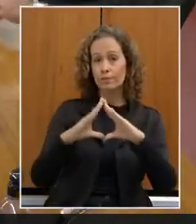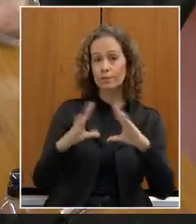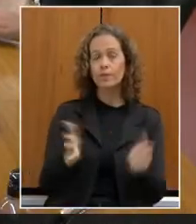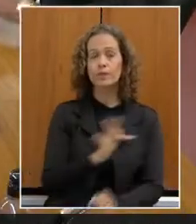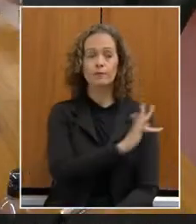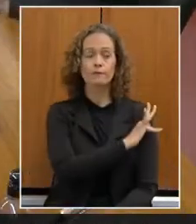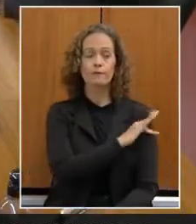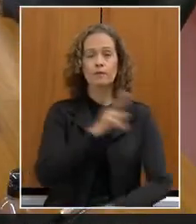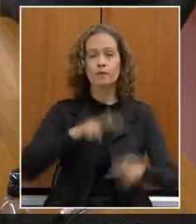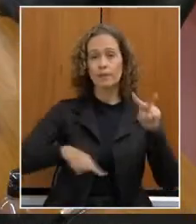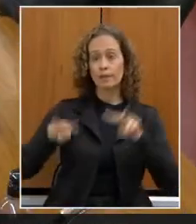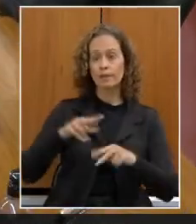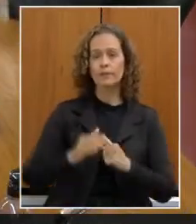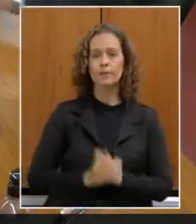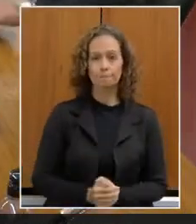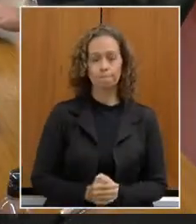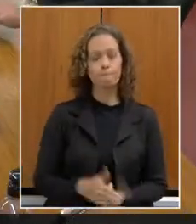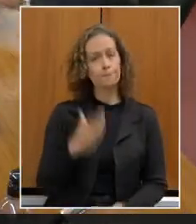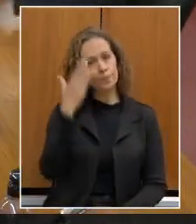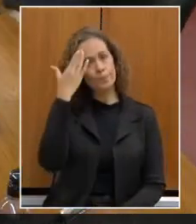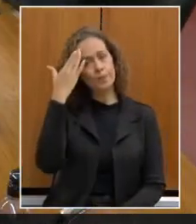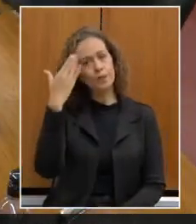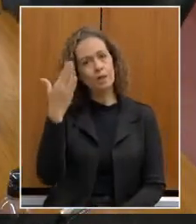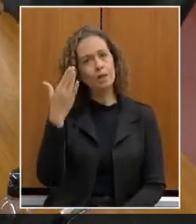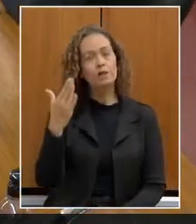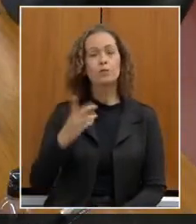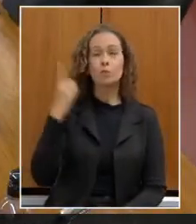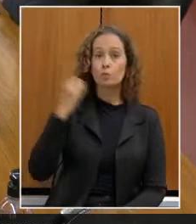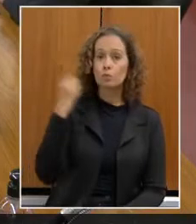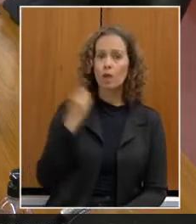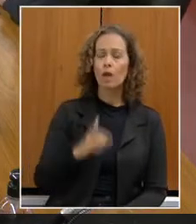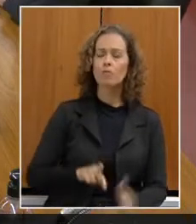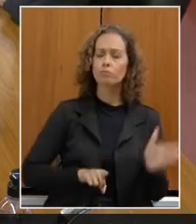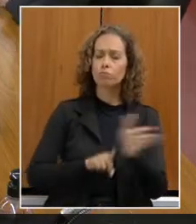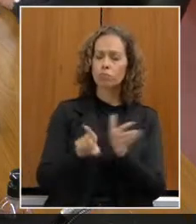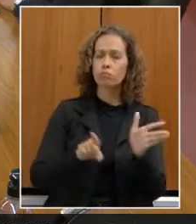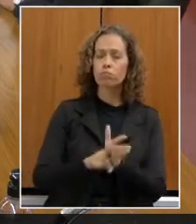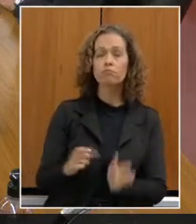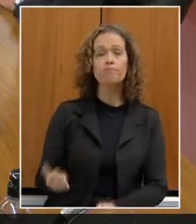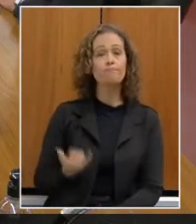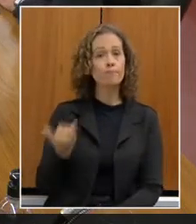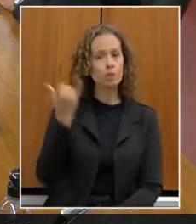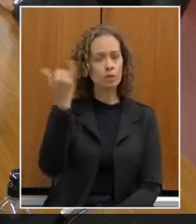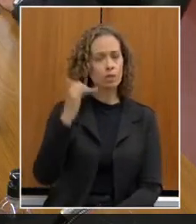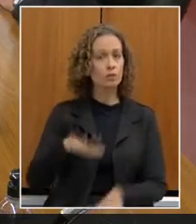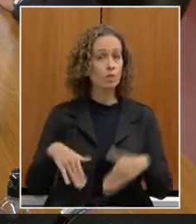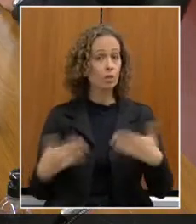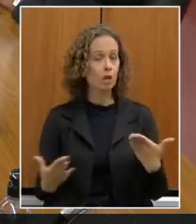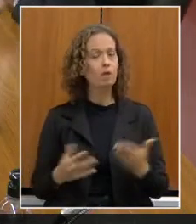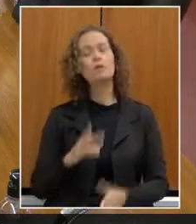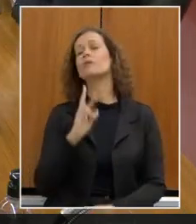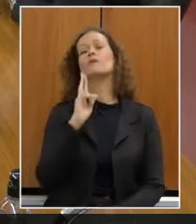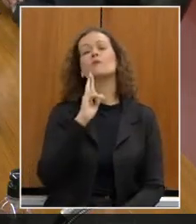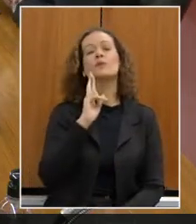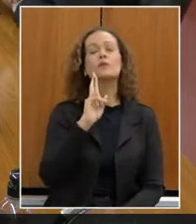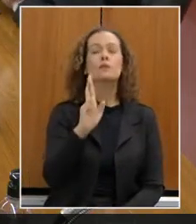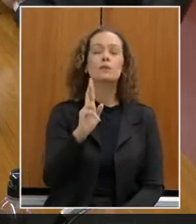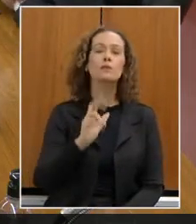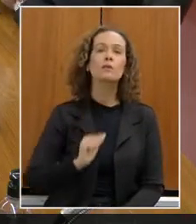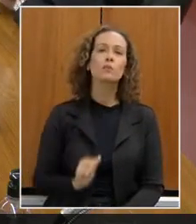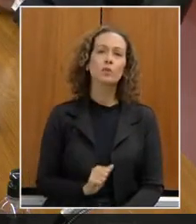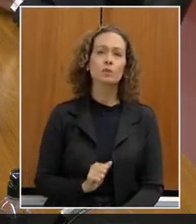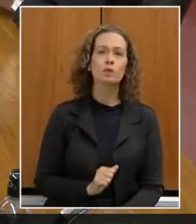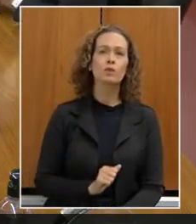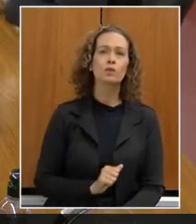Obrigado, deputado. Importante as perguntas. Então, eu vou responder sobre os